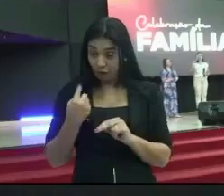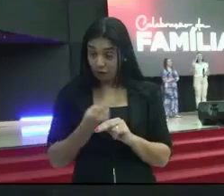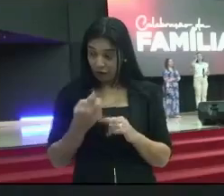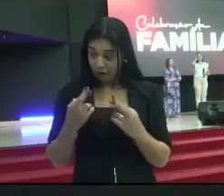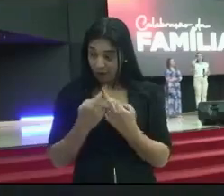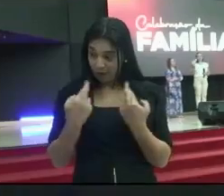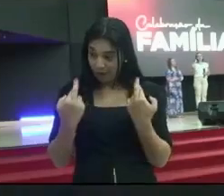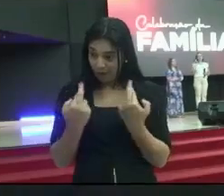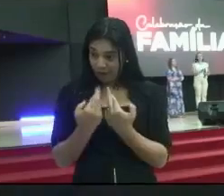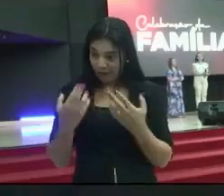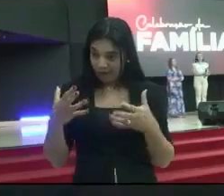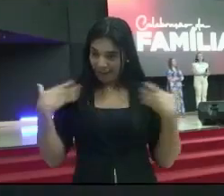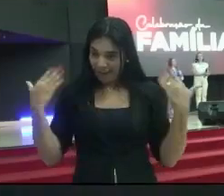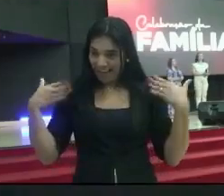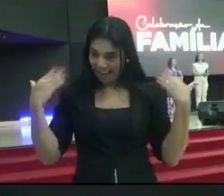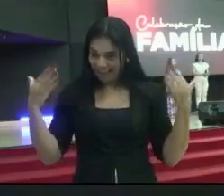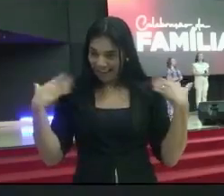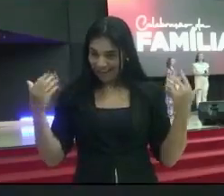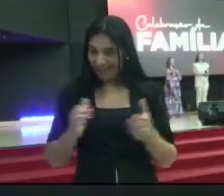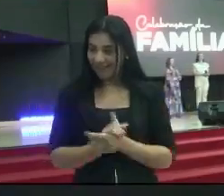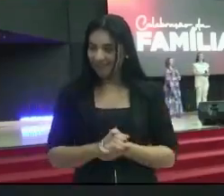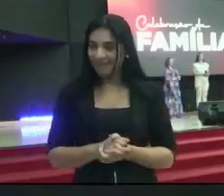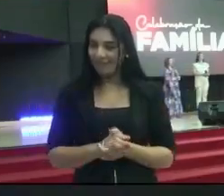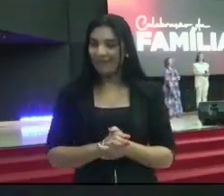estamos alegres.